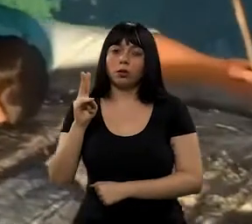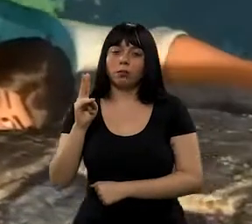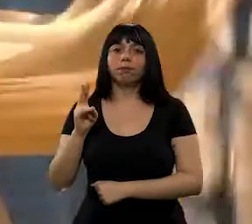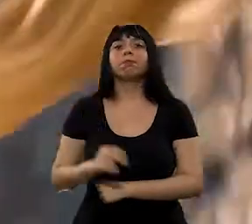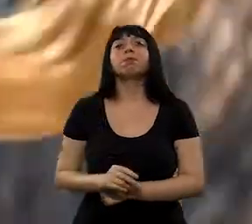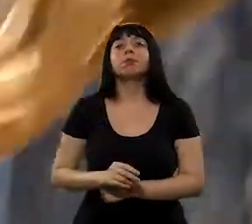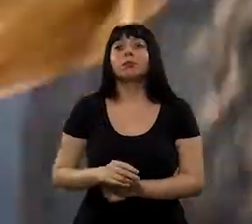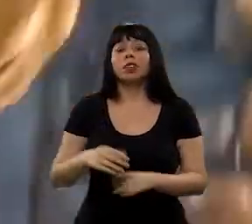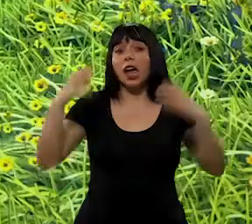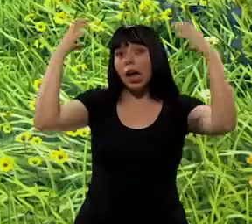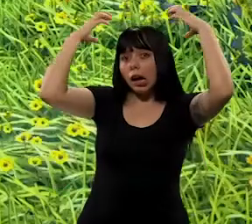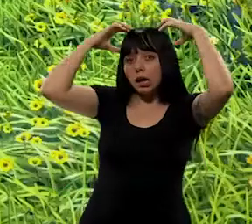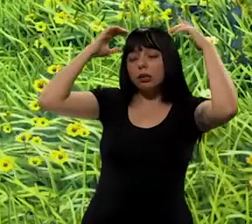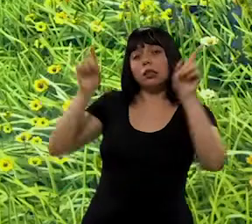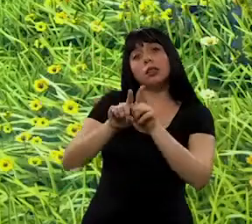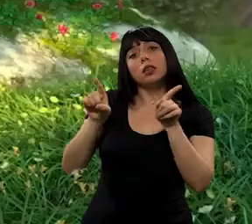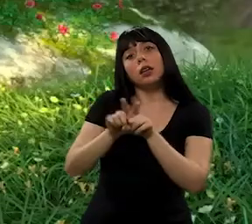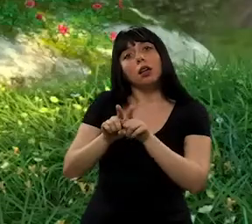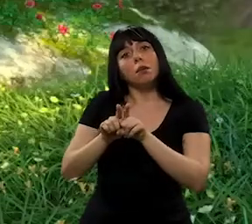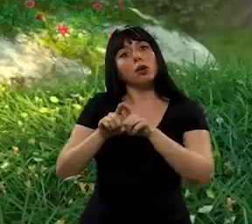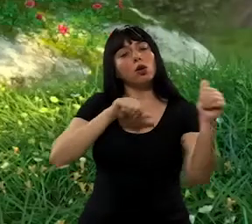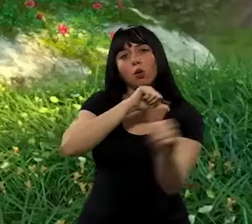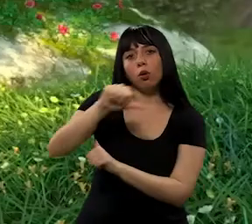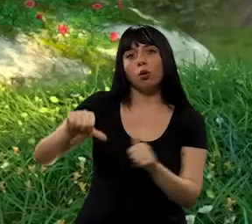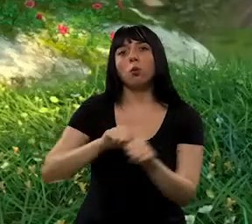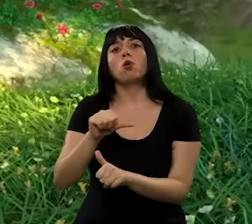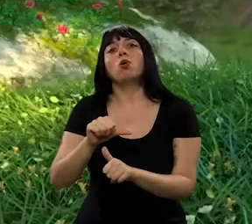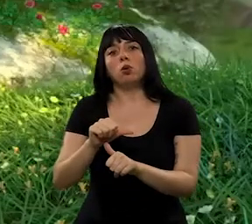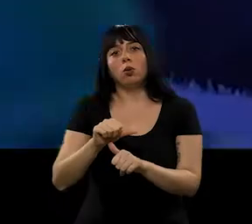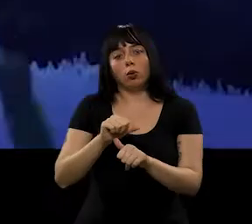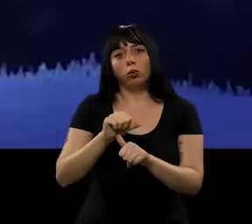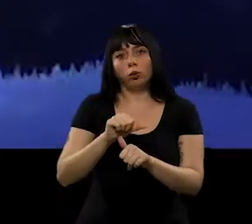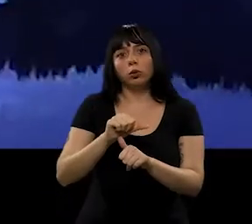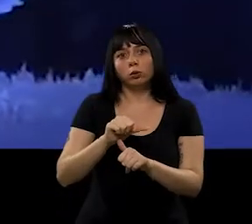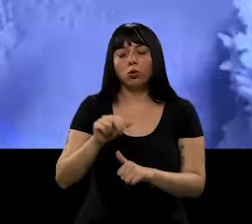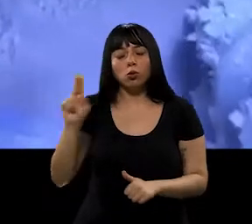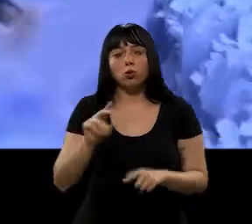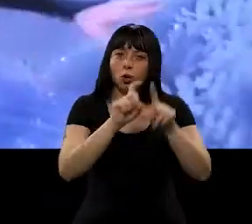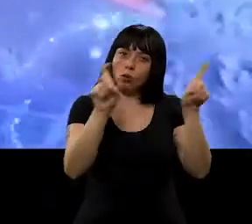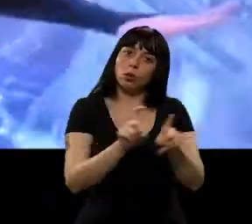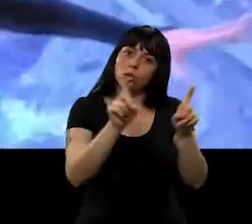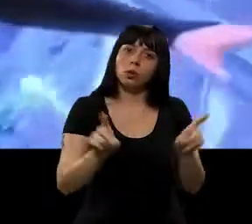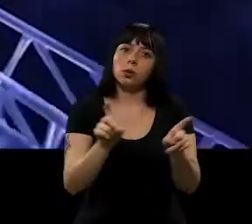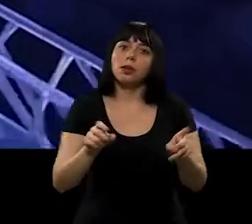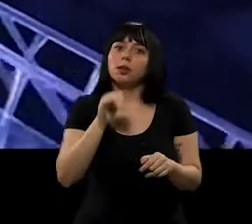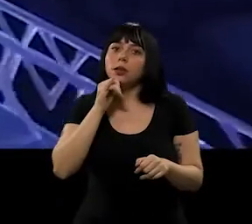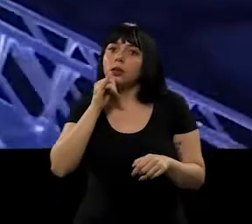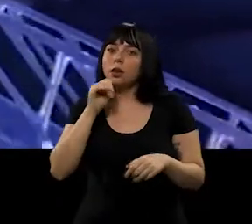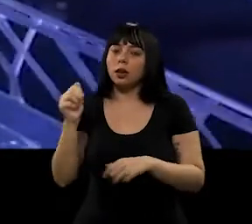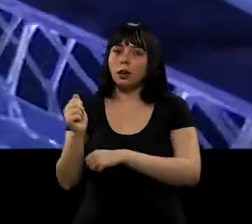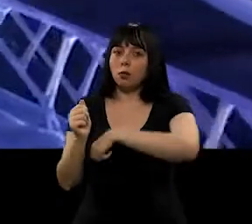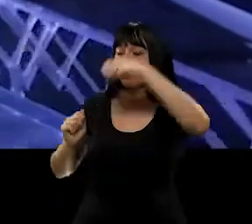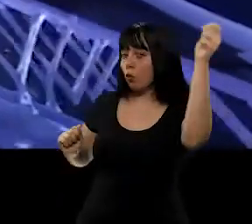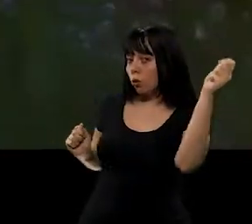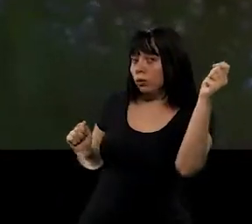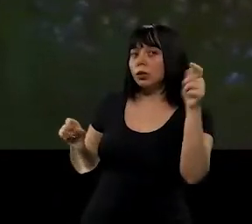própria Disney busca se reinventar com a computação gráfica e mesmo detentora da Pixar, tem produções próprias de bastante sucesso comercial, como os